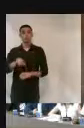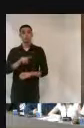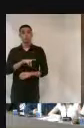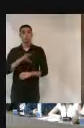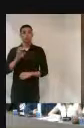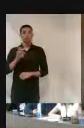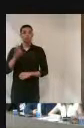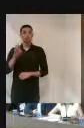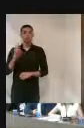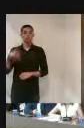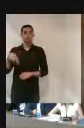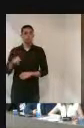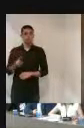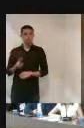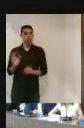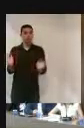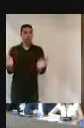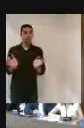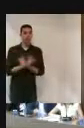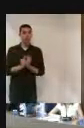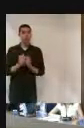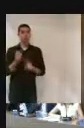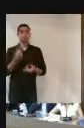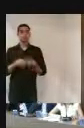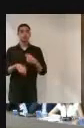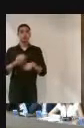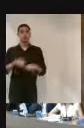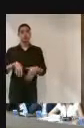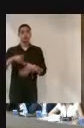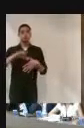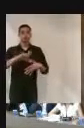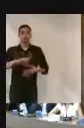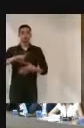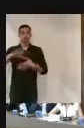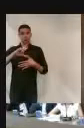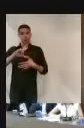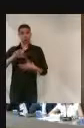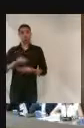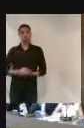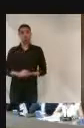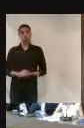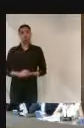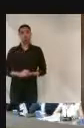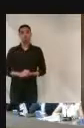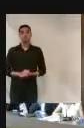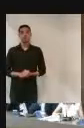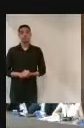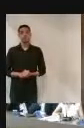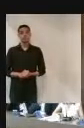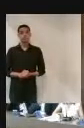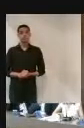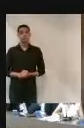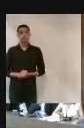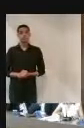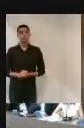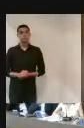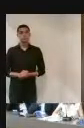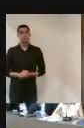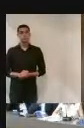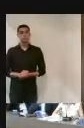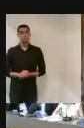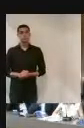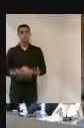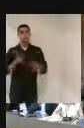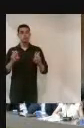na Comissão Econômica da América Latina e o Caribe, em 2 situações, como Big Push da sustentabilidade, Grande Push da